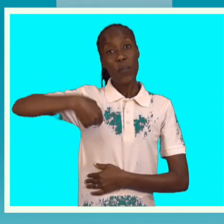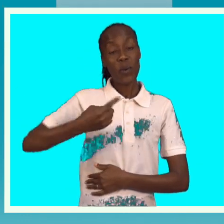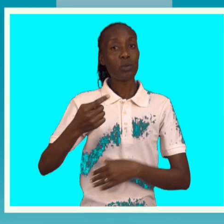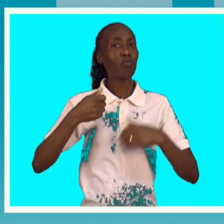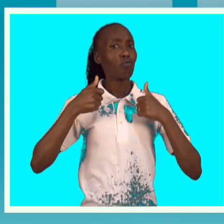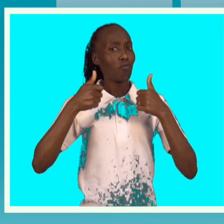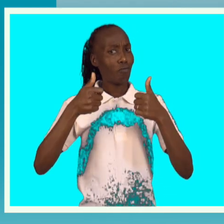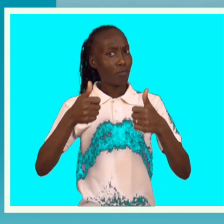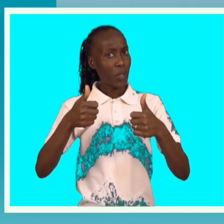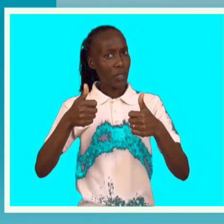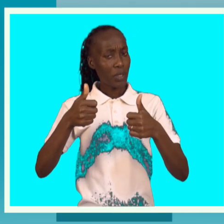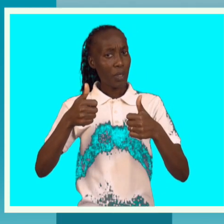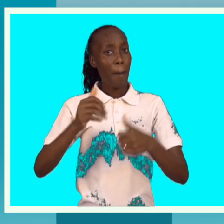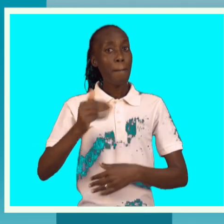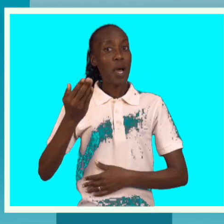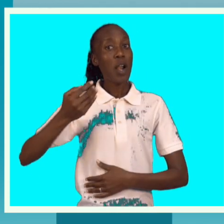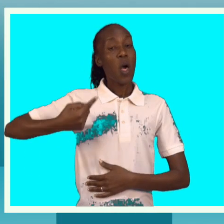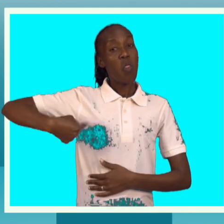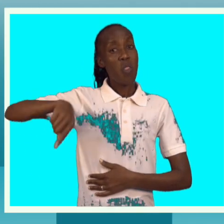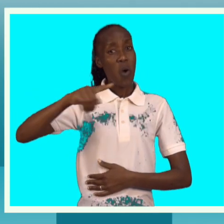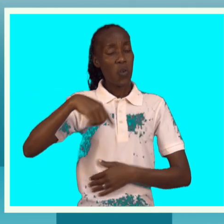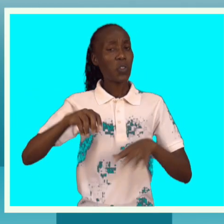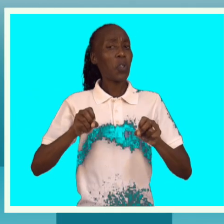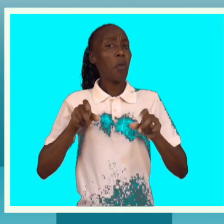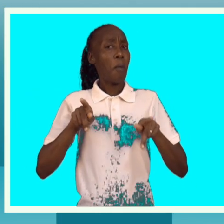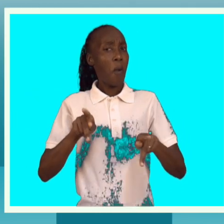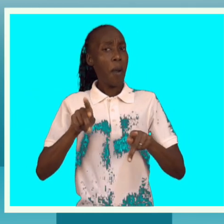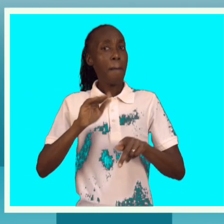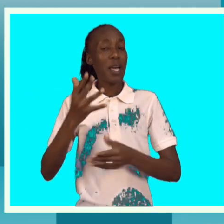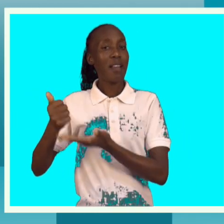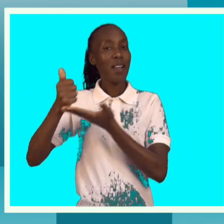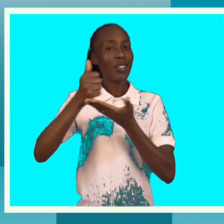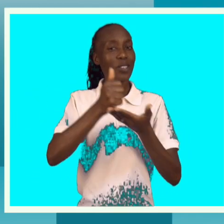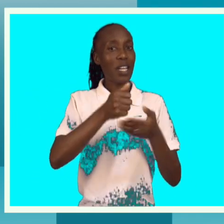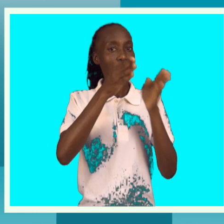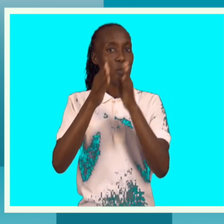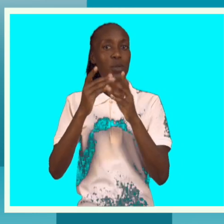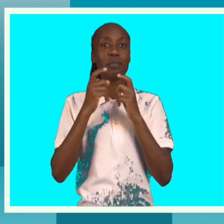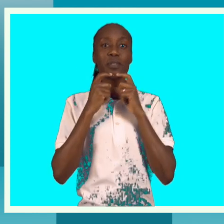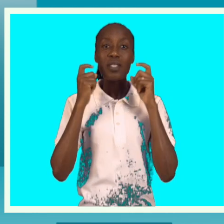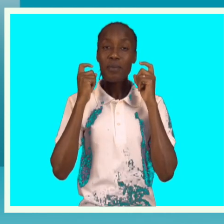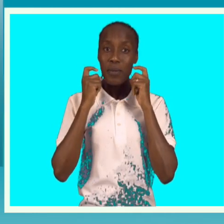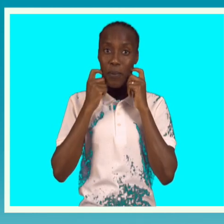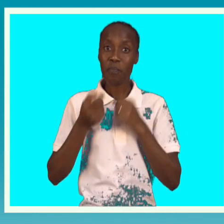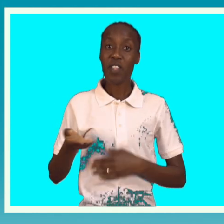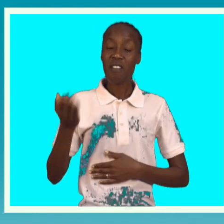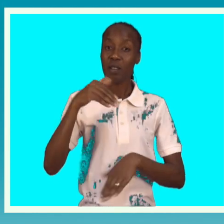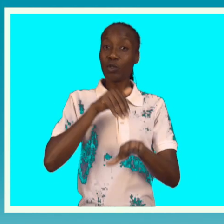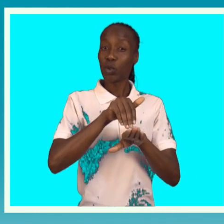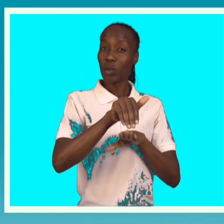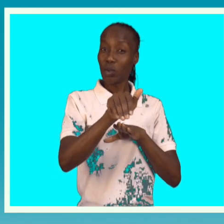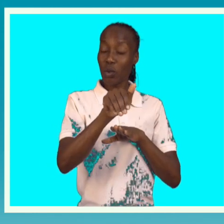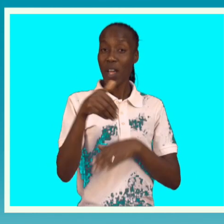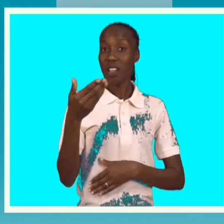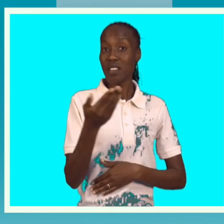é bom, para nós é uma oportunidade para ajudar os amazombicanos. Nós vamos continuar